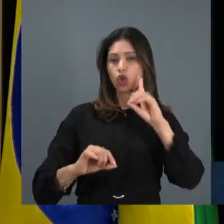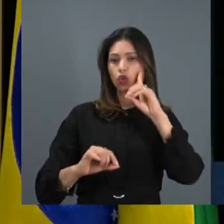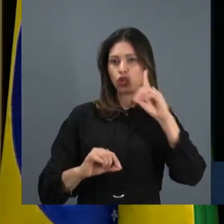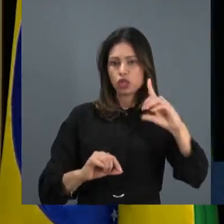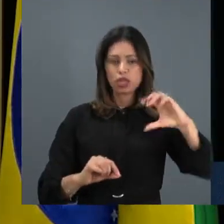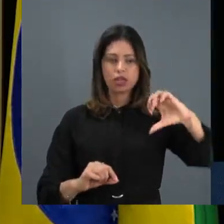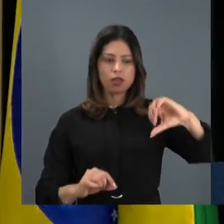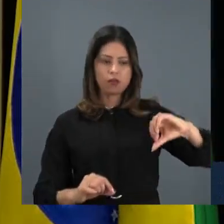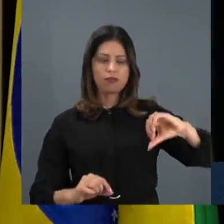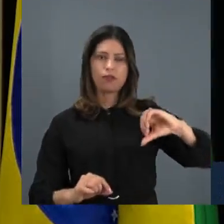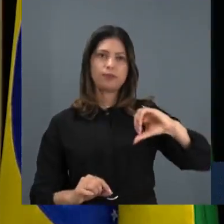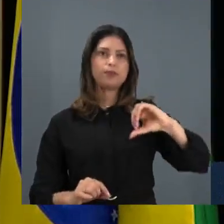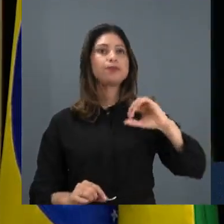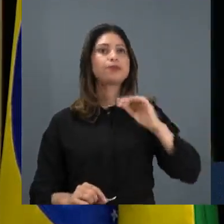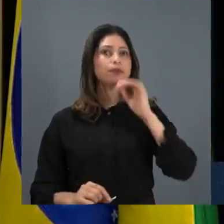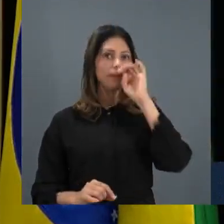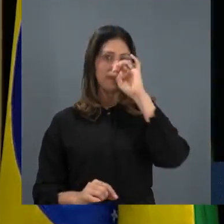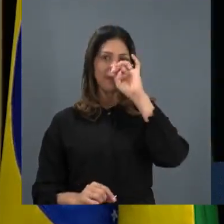Destas,